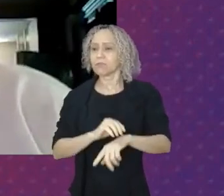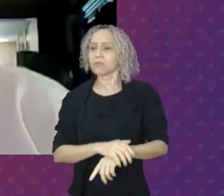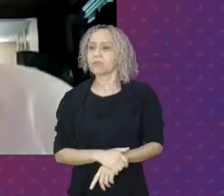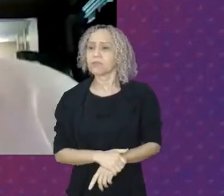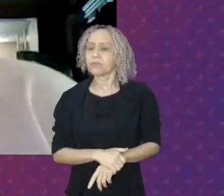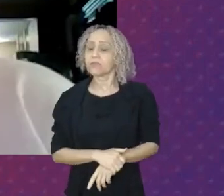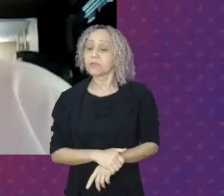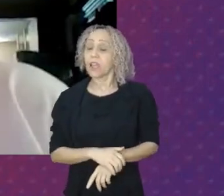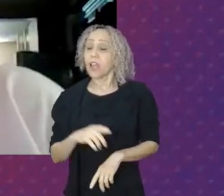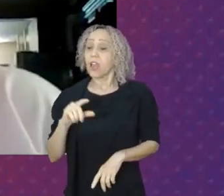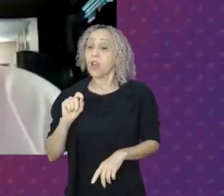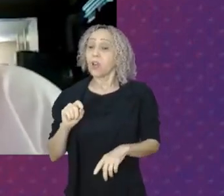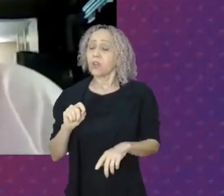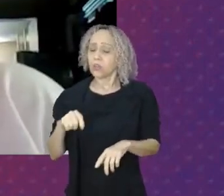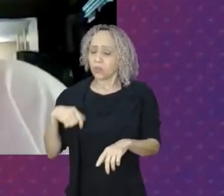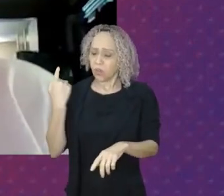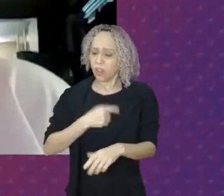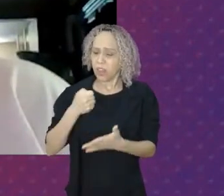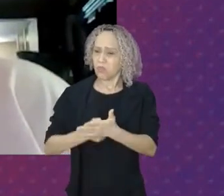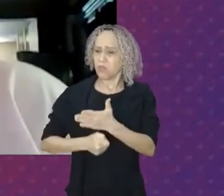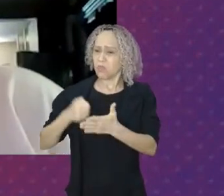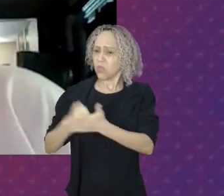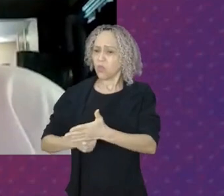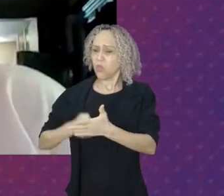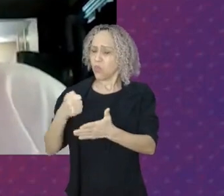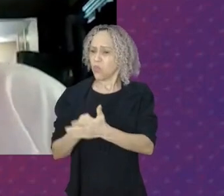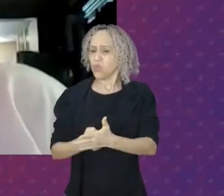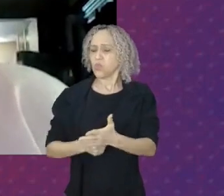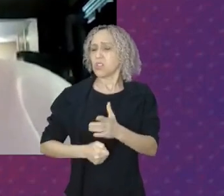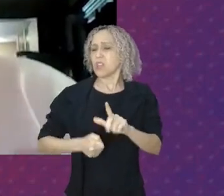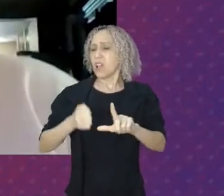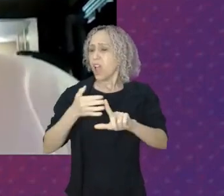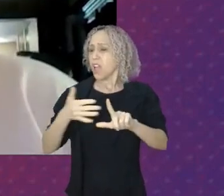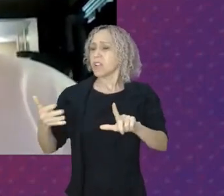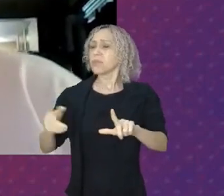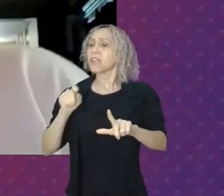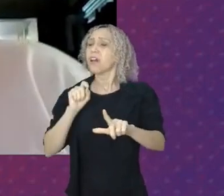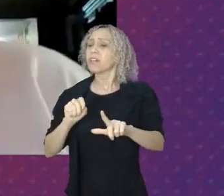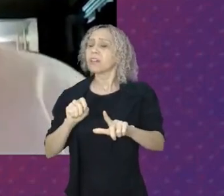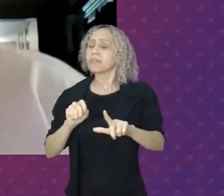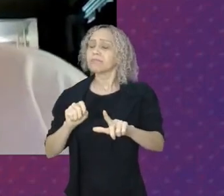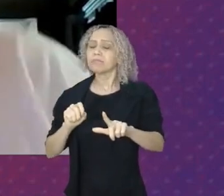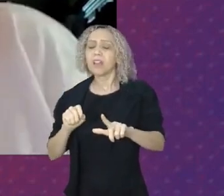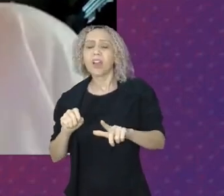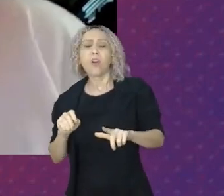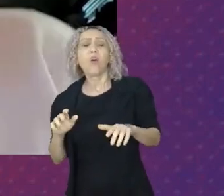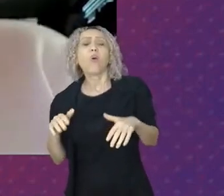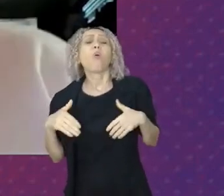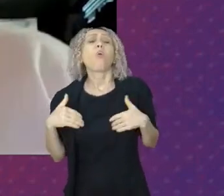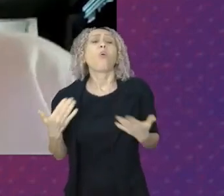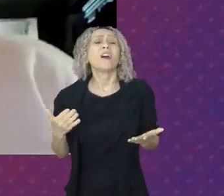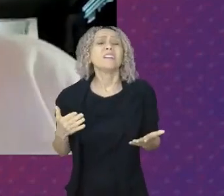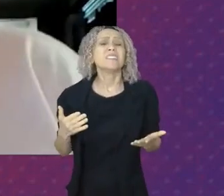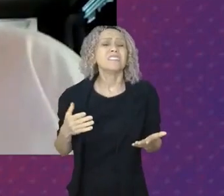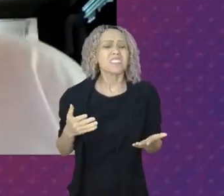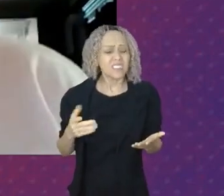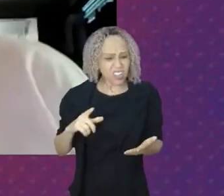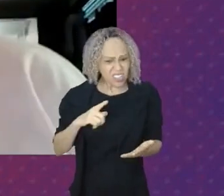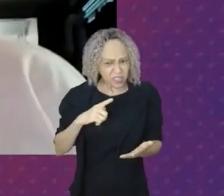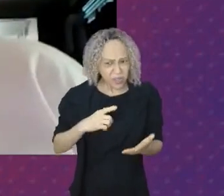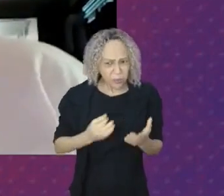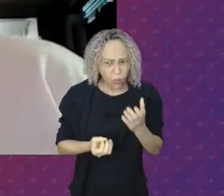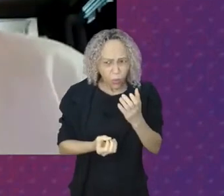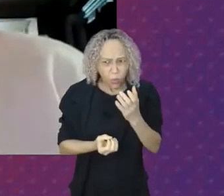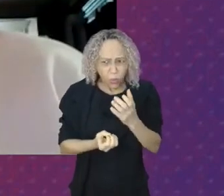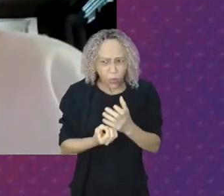o ativismo LGBT, praticamente, nós só fomos ter um conselho municipal de